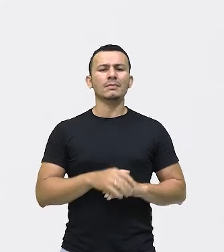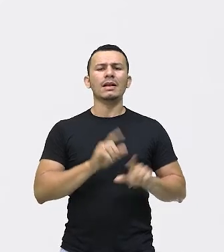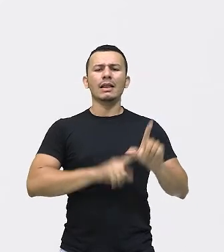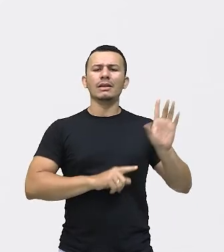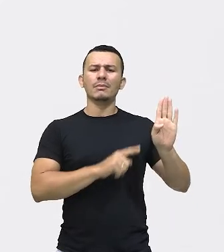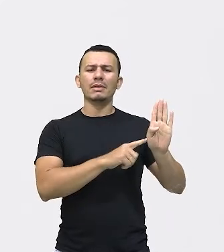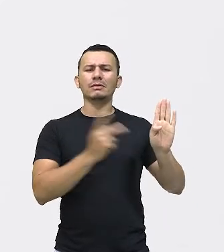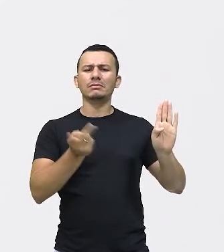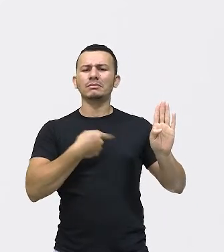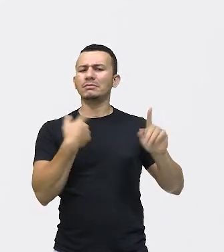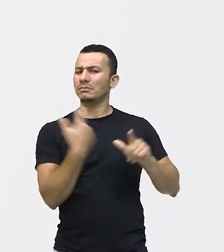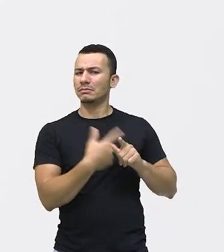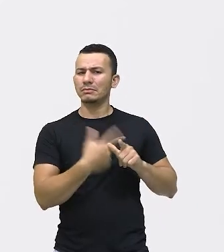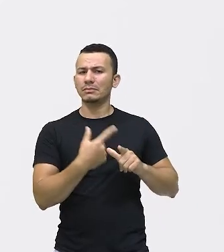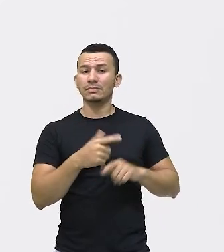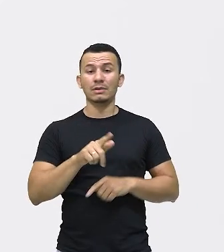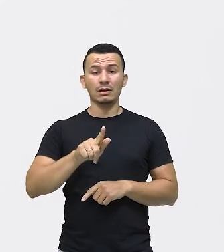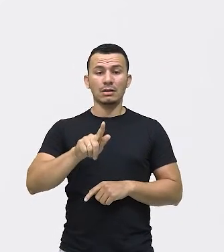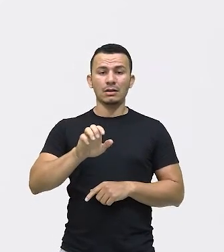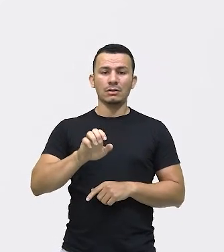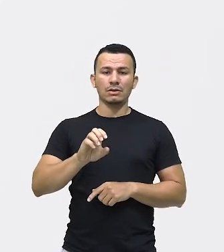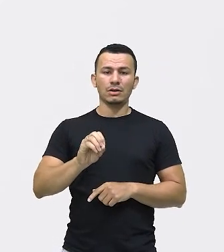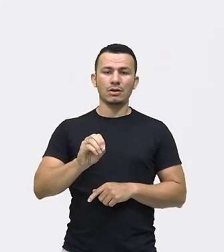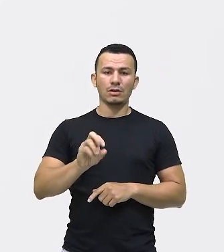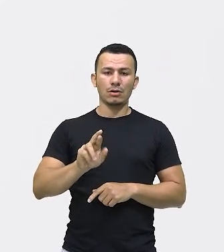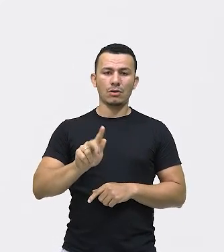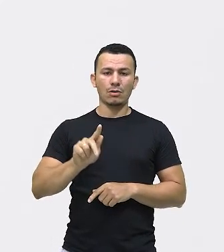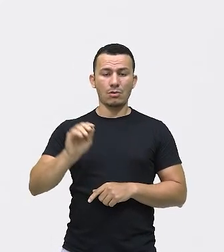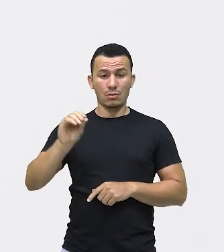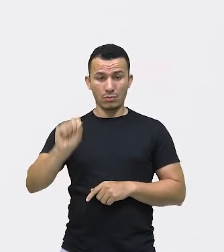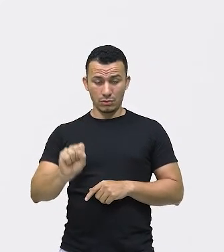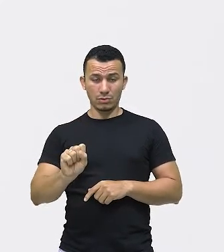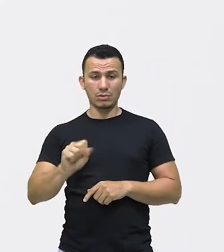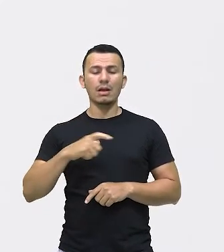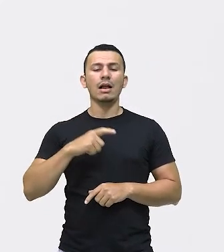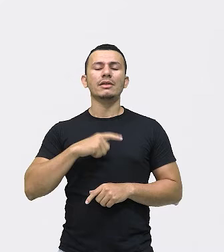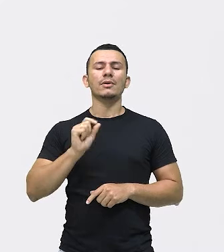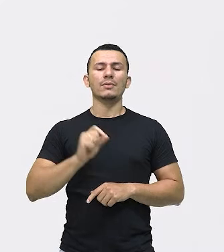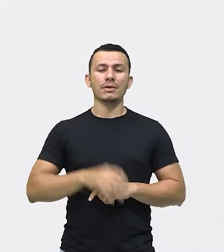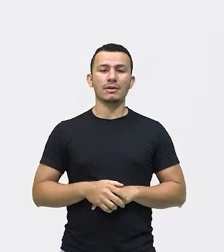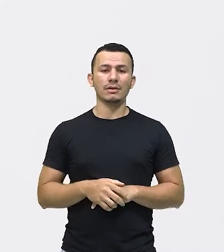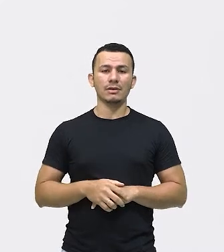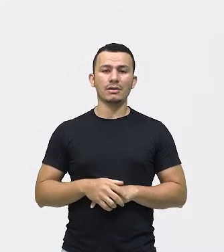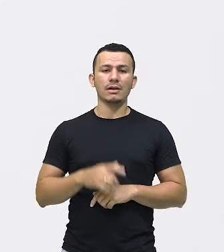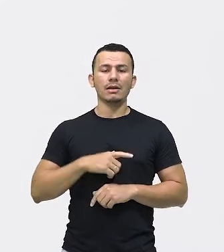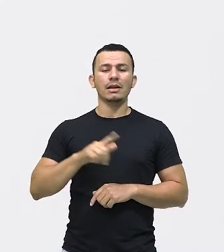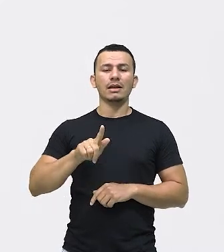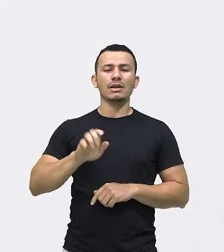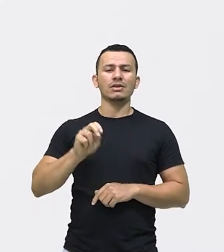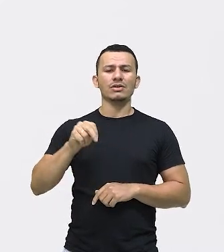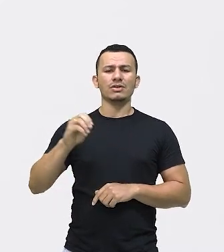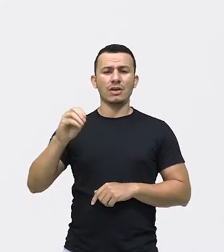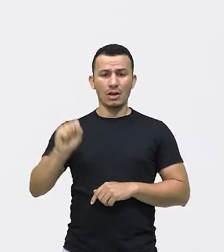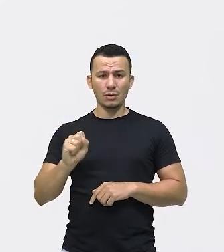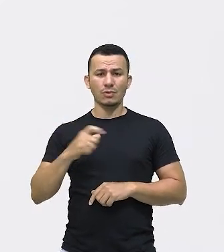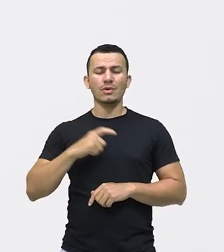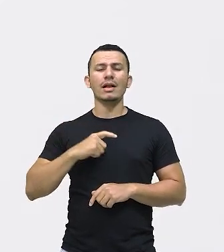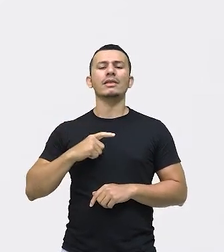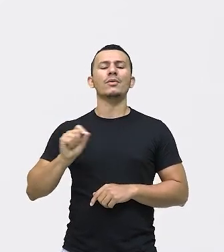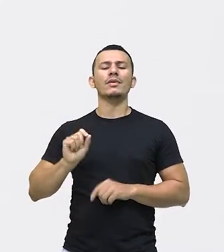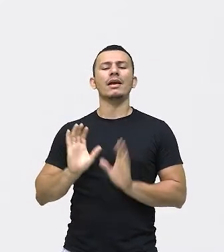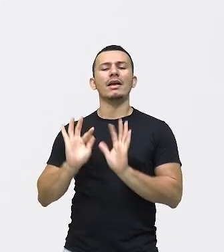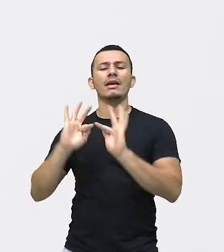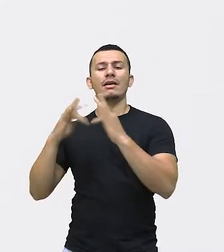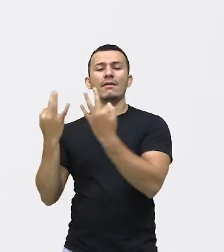quê, professora? Porque os geórgos, eles eram ali, né, faziam parte dos chamados gêneros e eles possuíam um